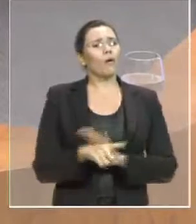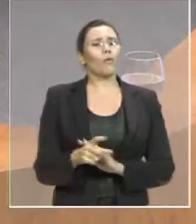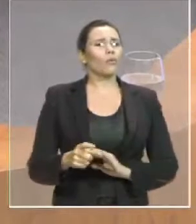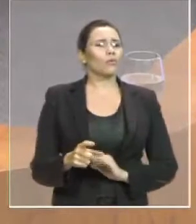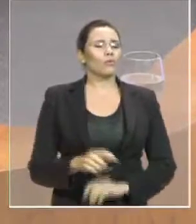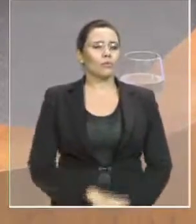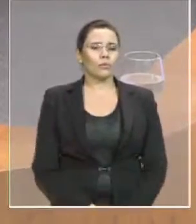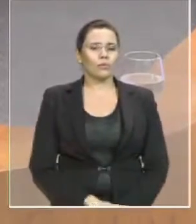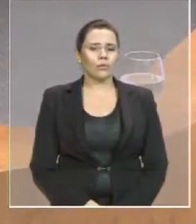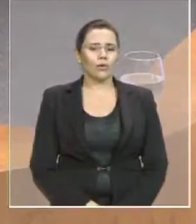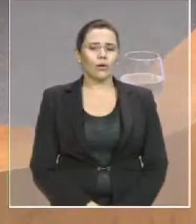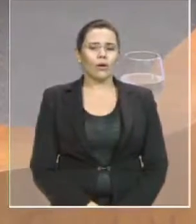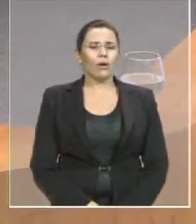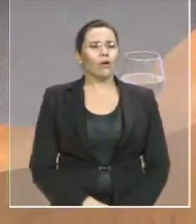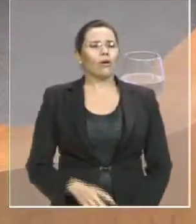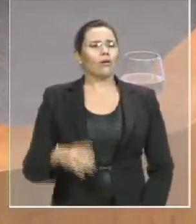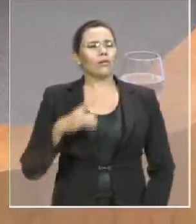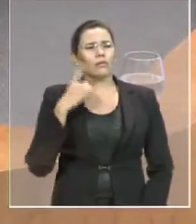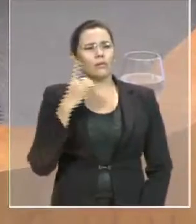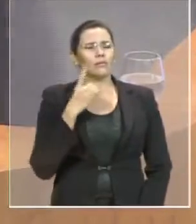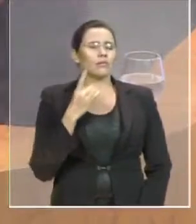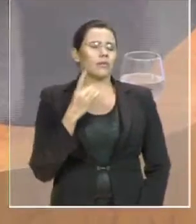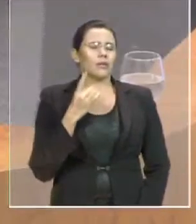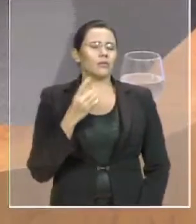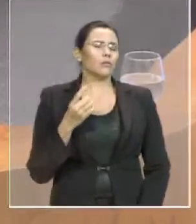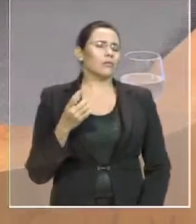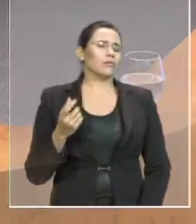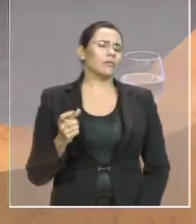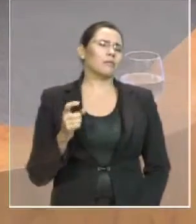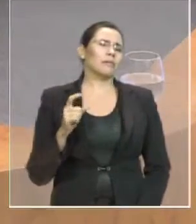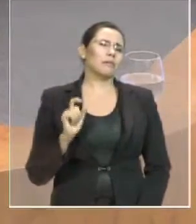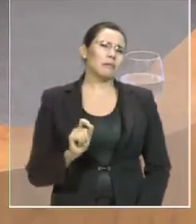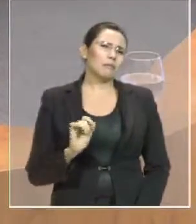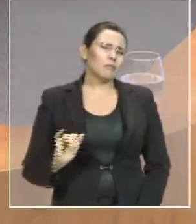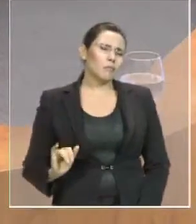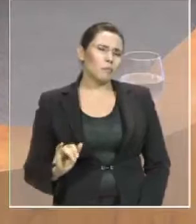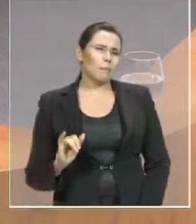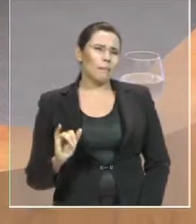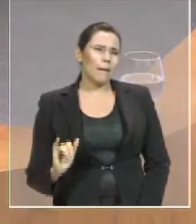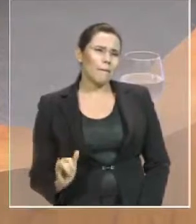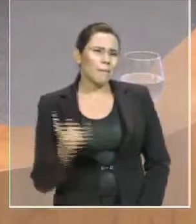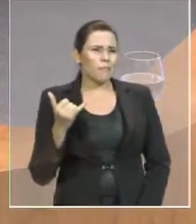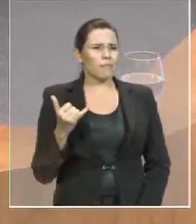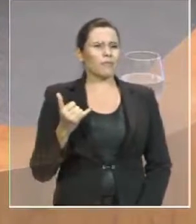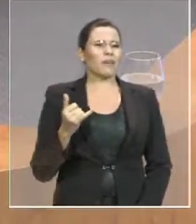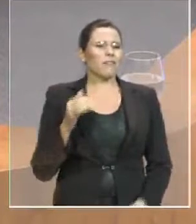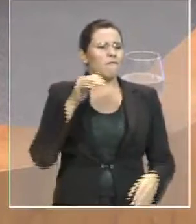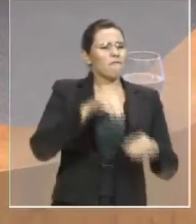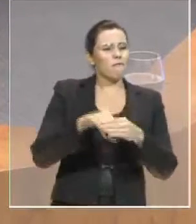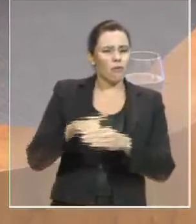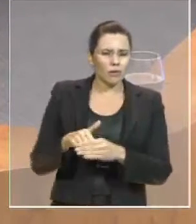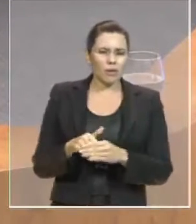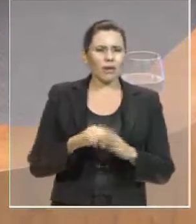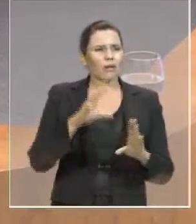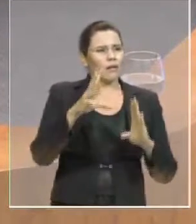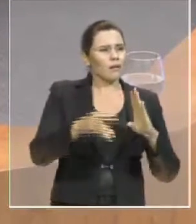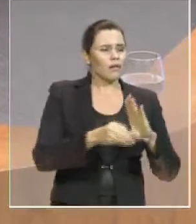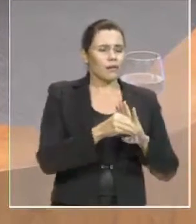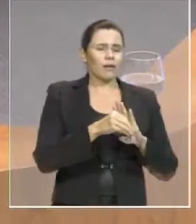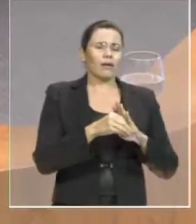não votou em investimentos que seriam para o Maranhão, para o município de Timon, como exemplo da emenda da UEMA.